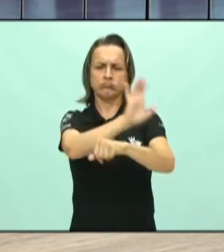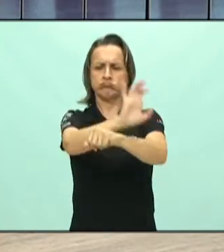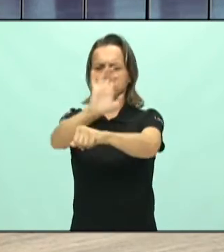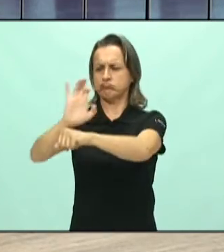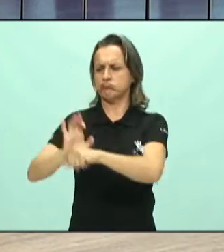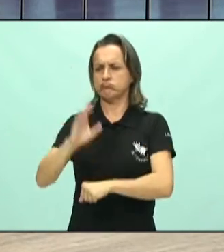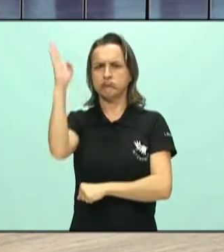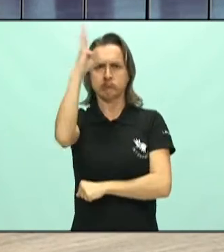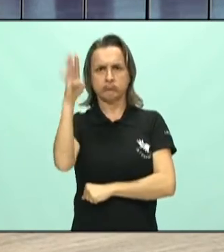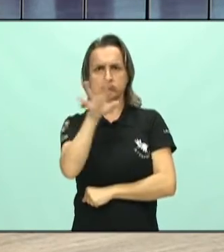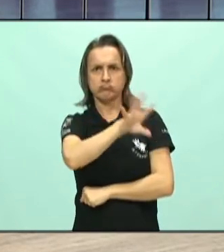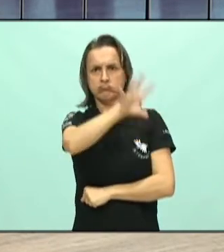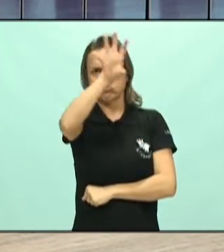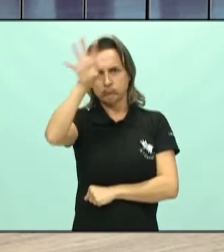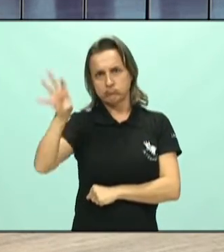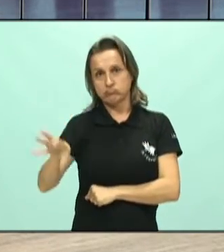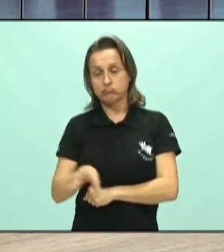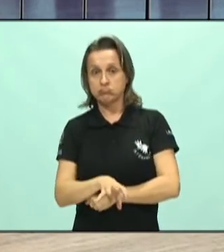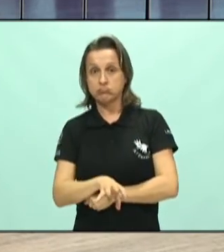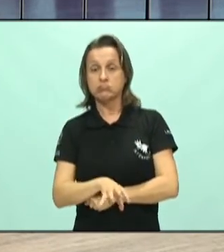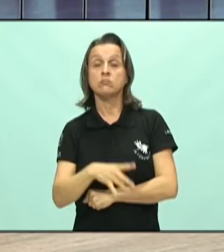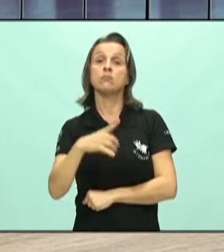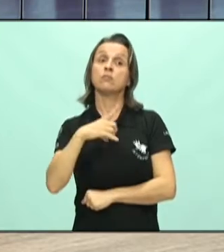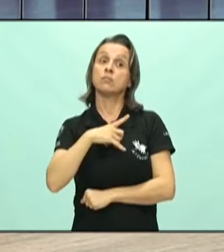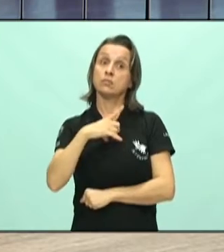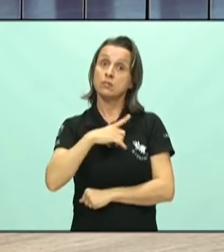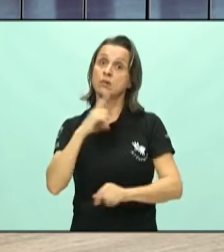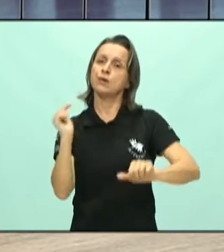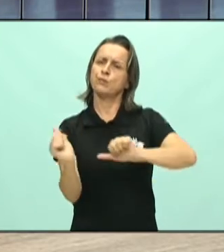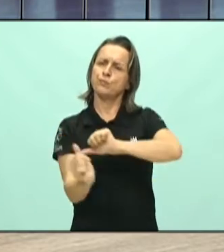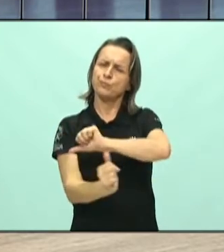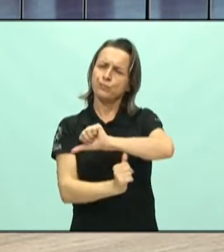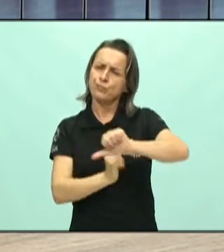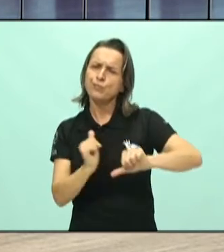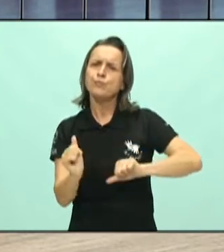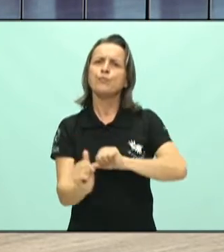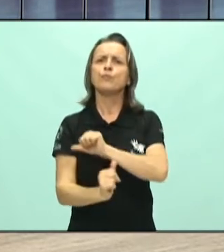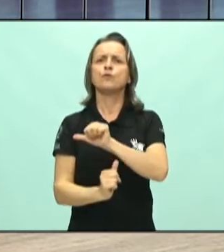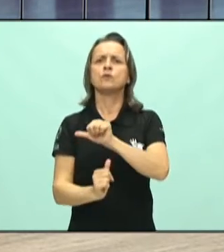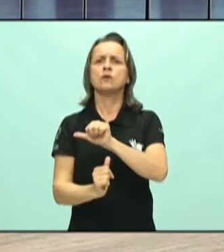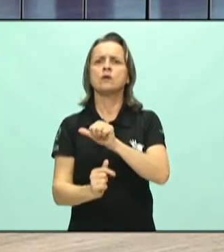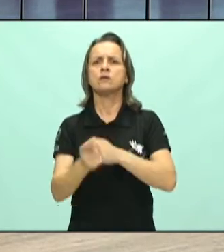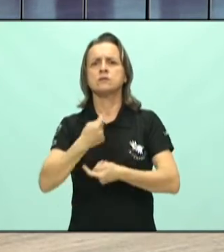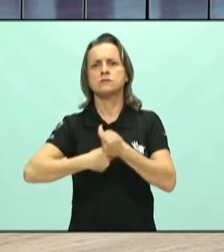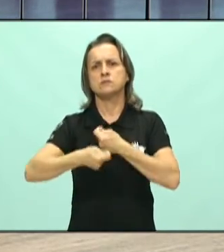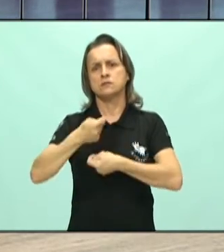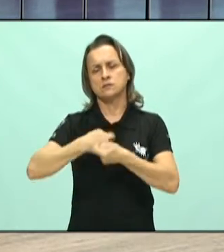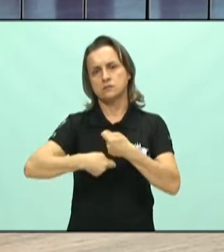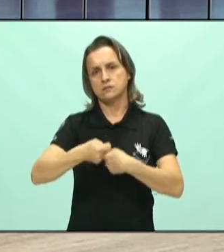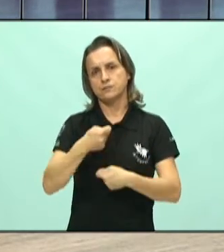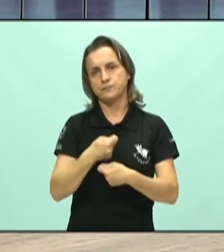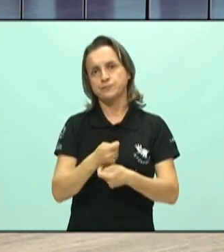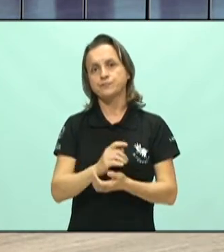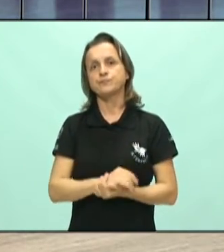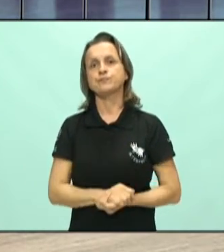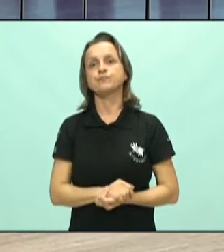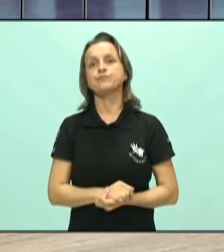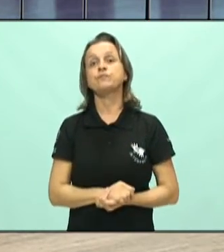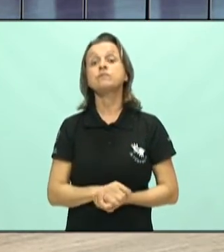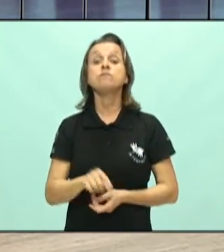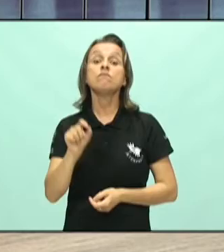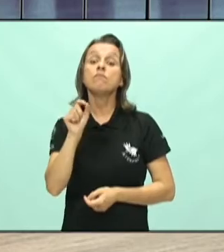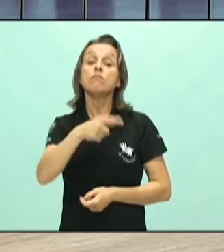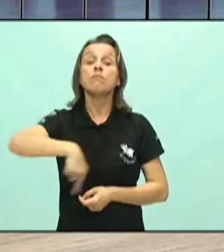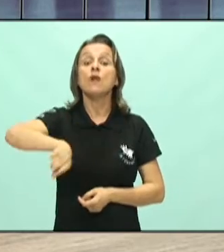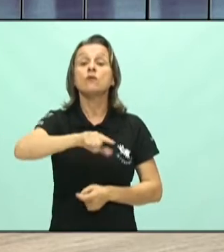si, ele passa por várias mudanças na situação econômica, né? Então, o que nós queríamos é que